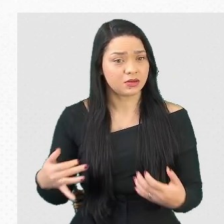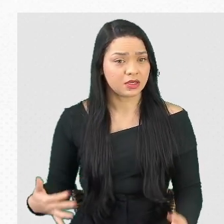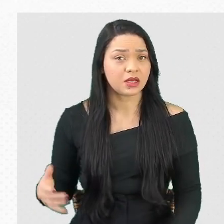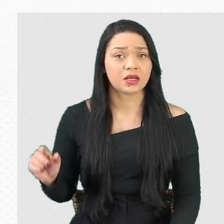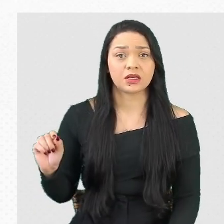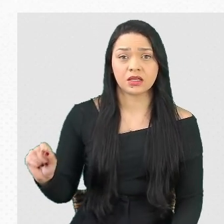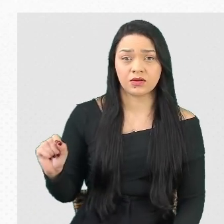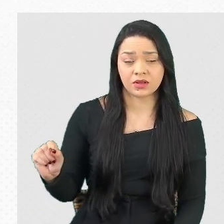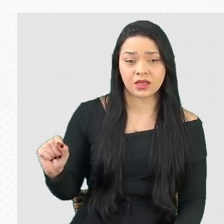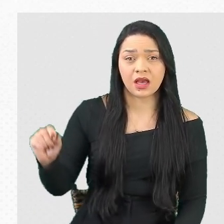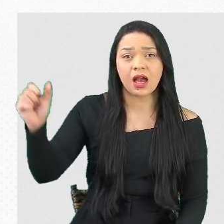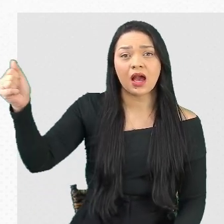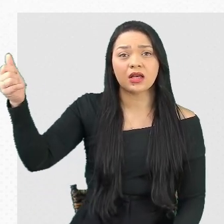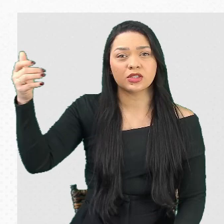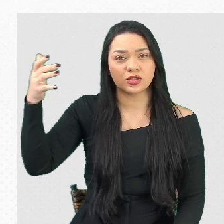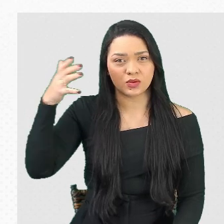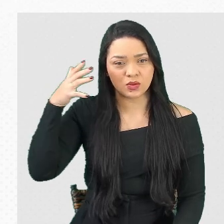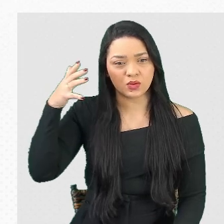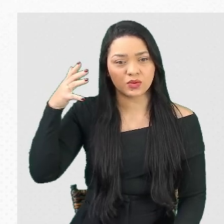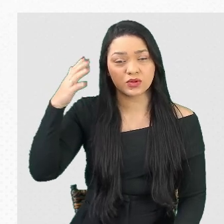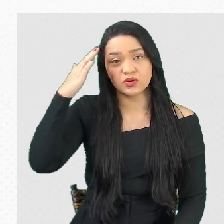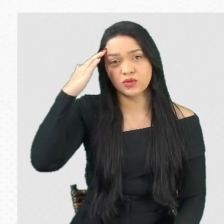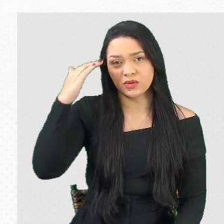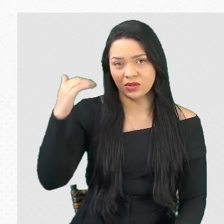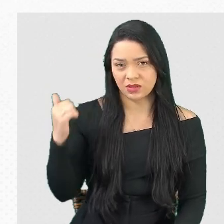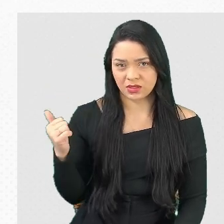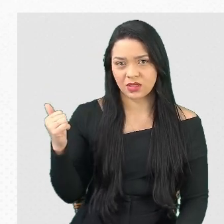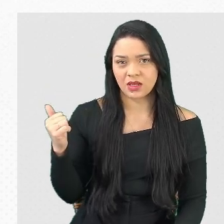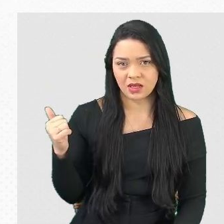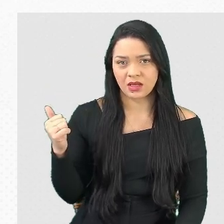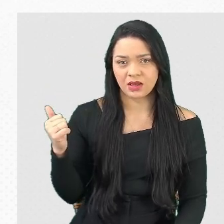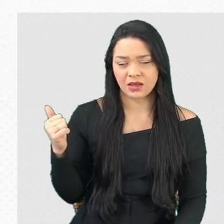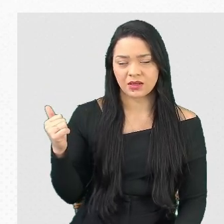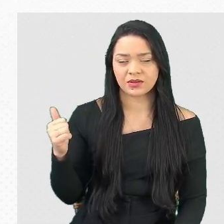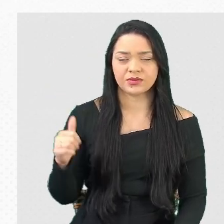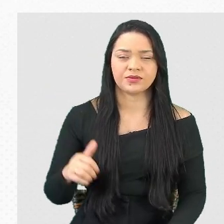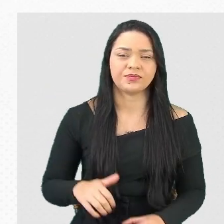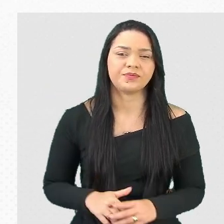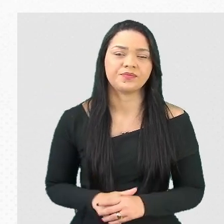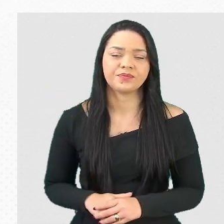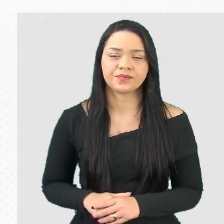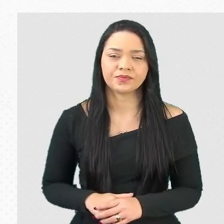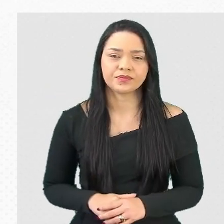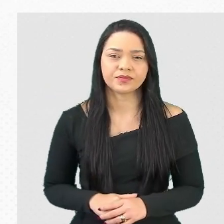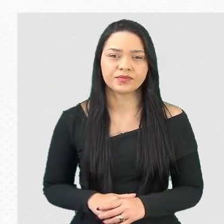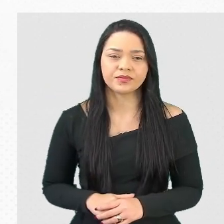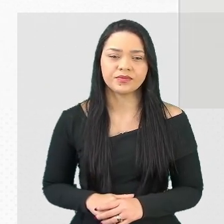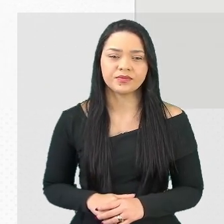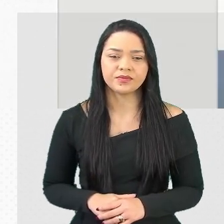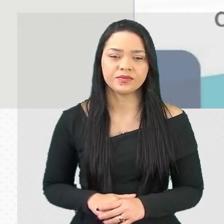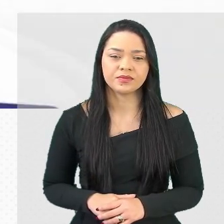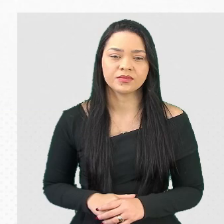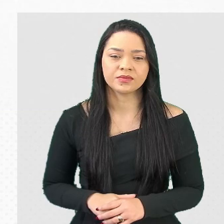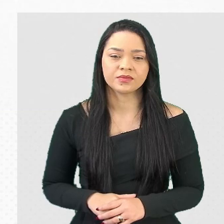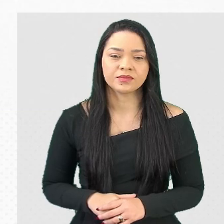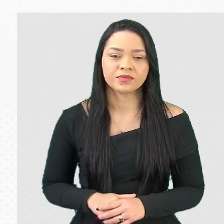são as luzes do saber. É o que era a alcunha desses iluministas. Um pouquinho mais para